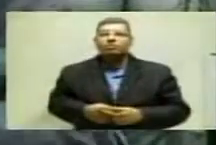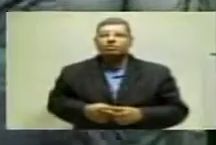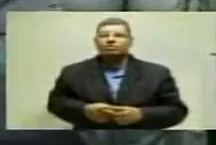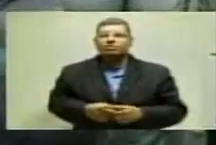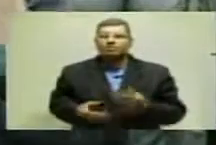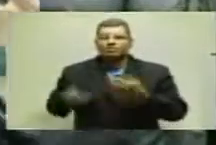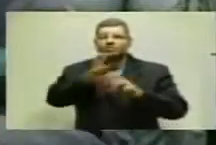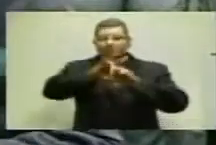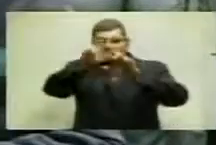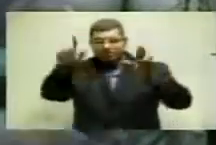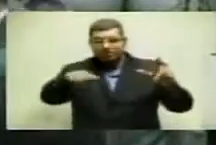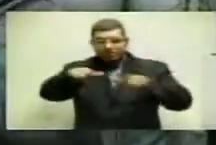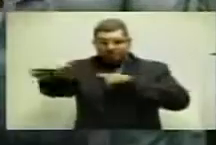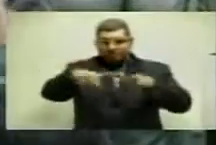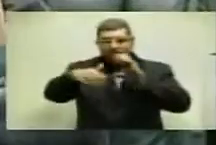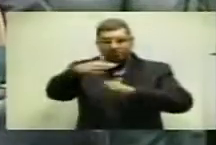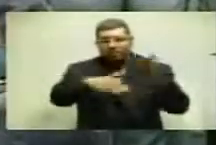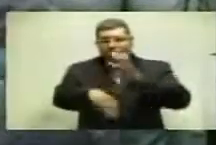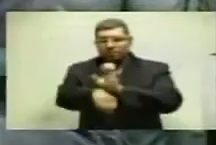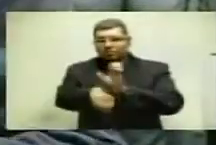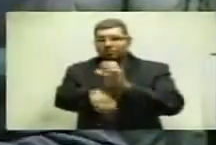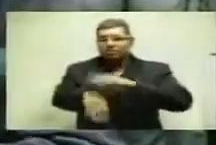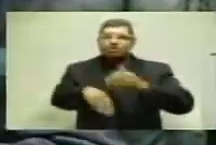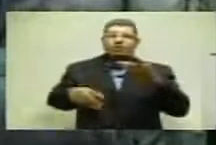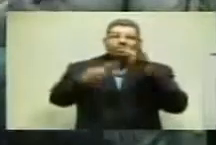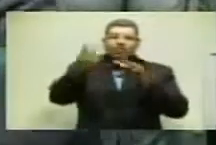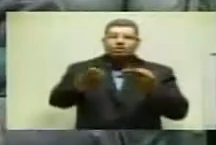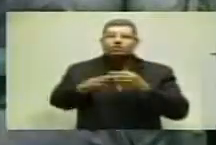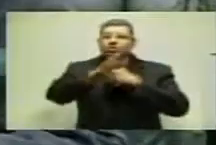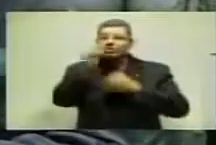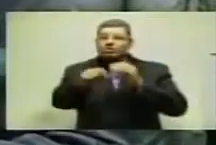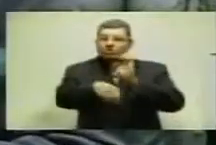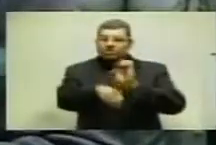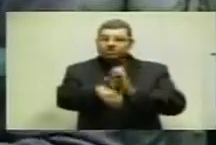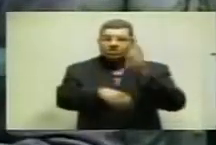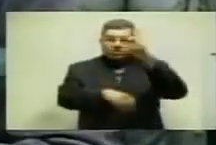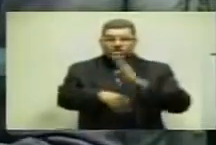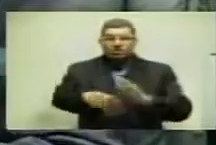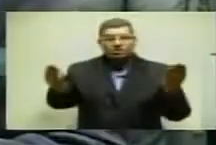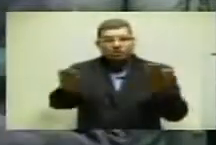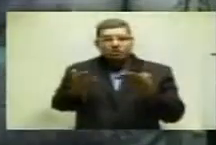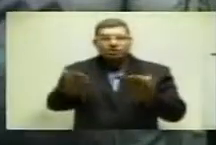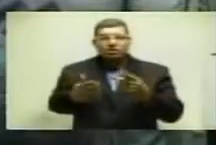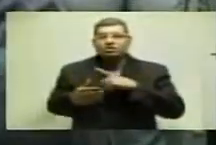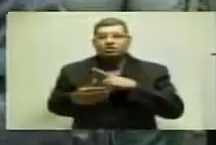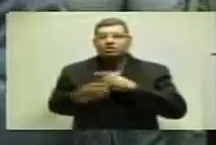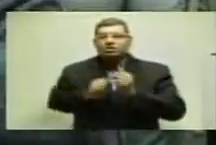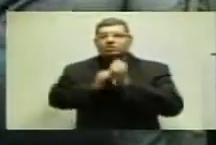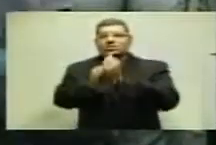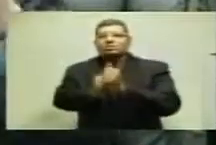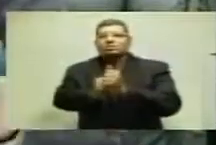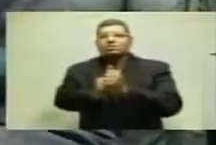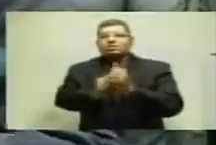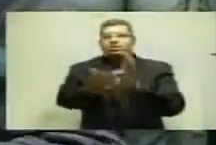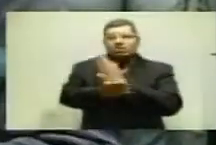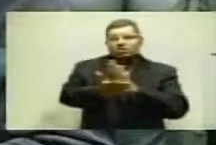interessante como vários segmentos, quer dizer, em todos os estados, melhor dizendo, em todos os estados brasileiros, você tem segmentos que têm